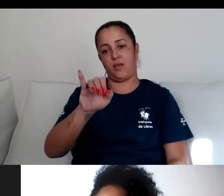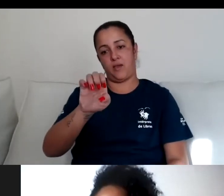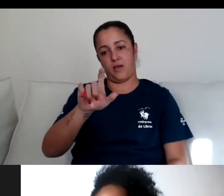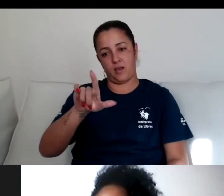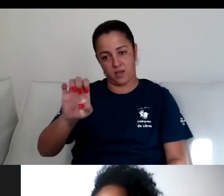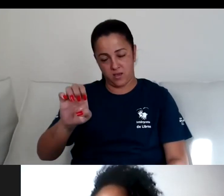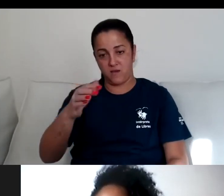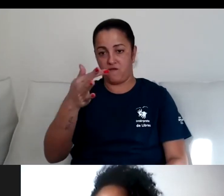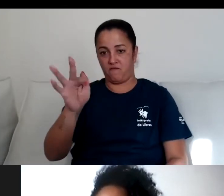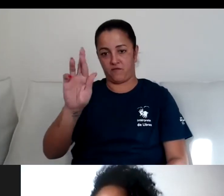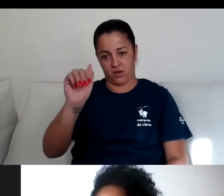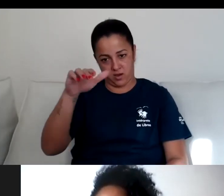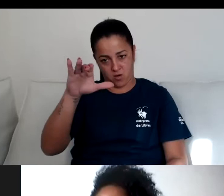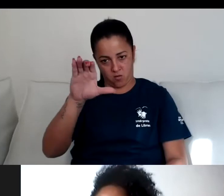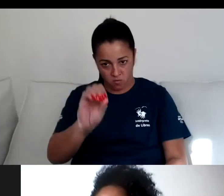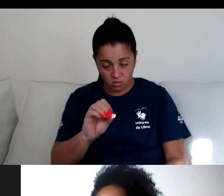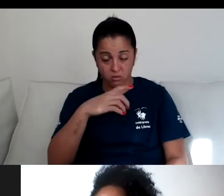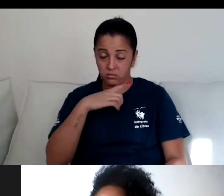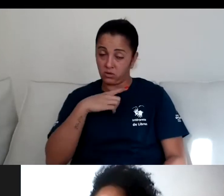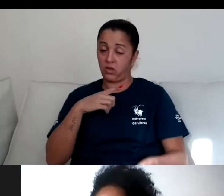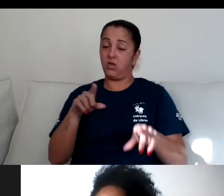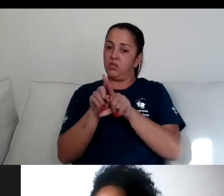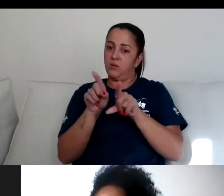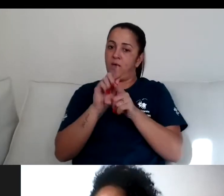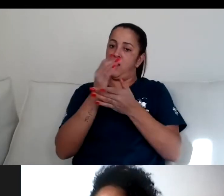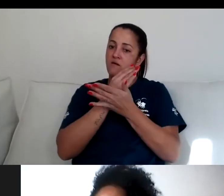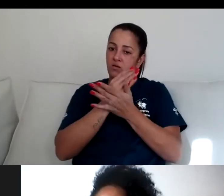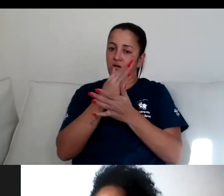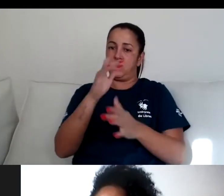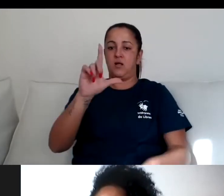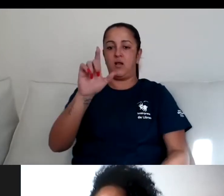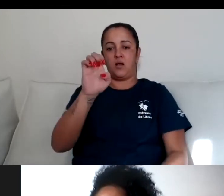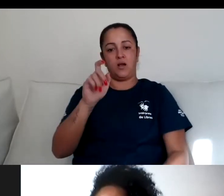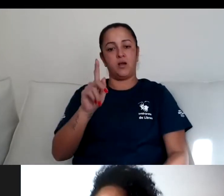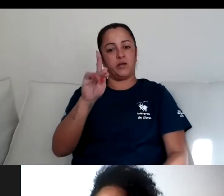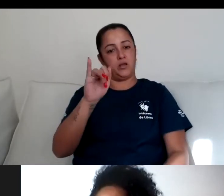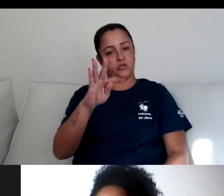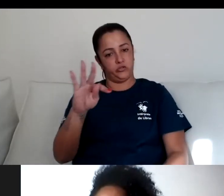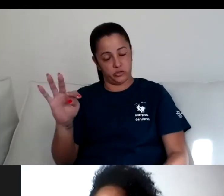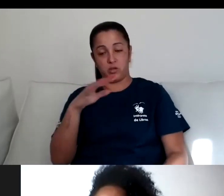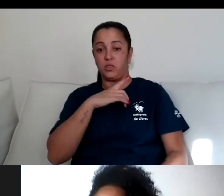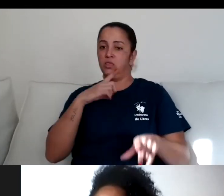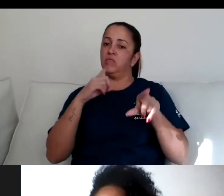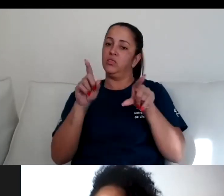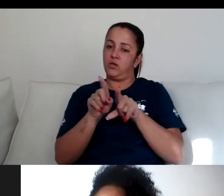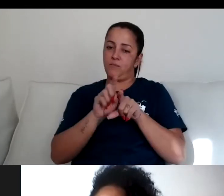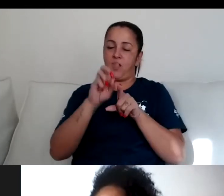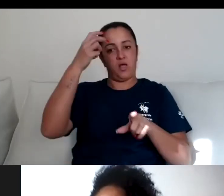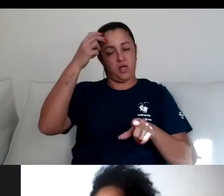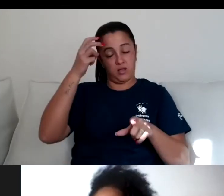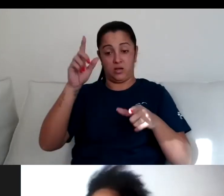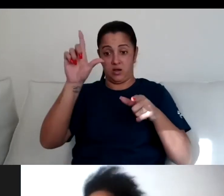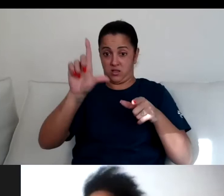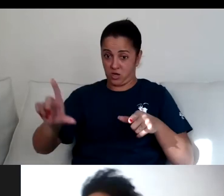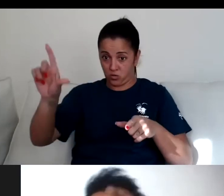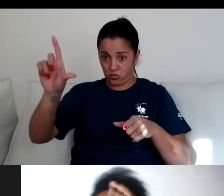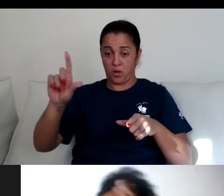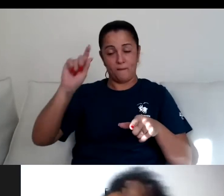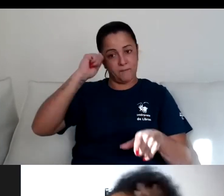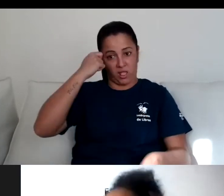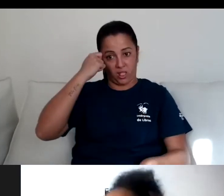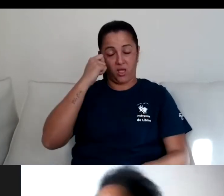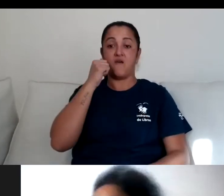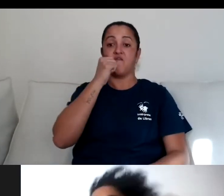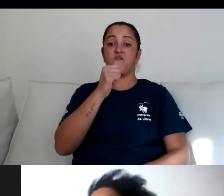Lequite, voltada para a produção e difusão de literatura preta feminista em São Luís do Maranhão.